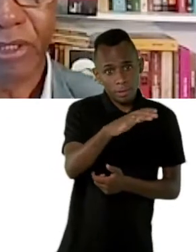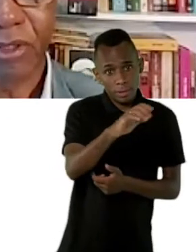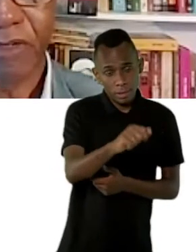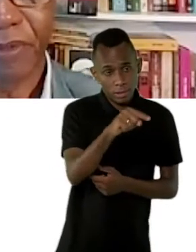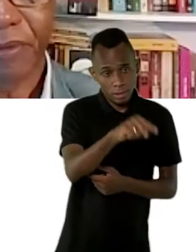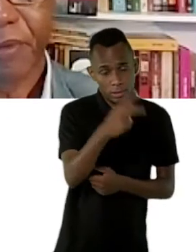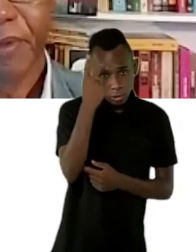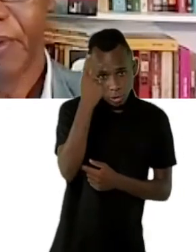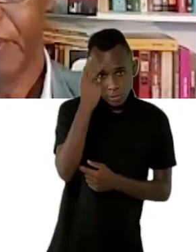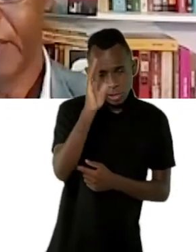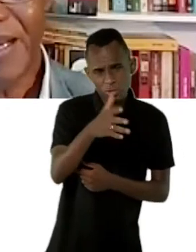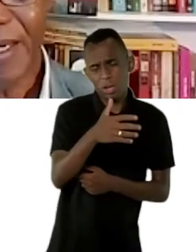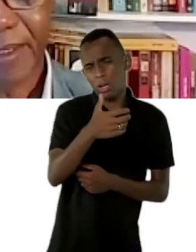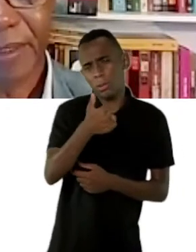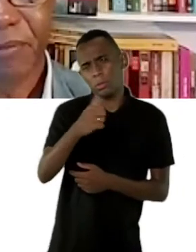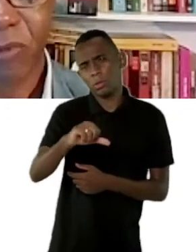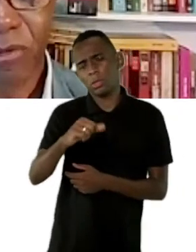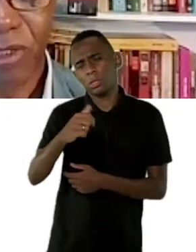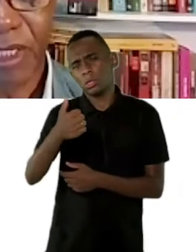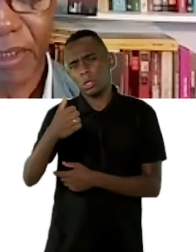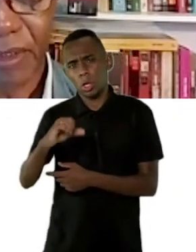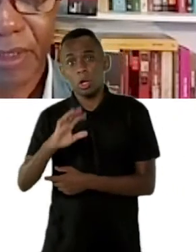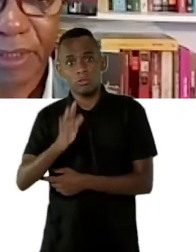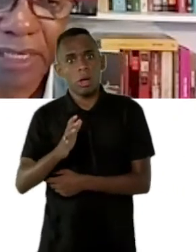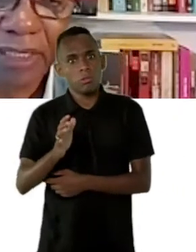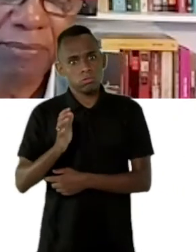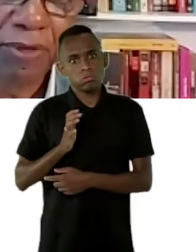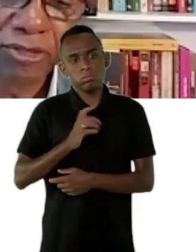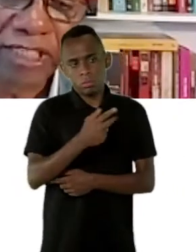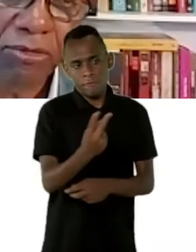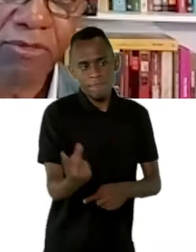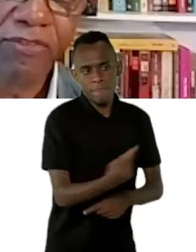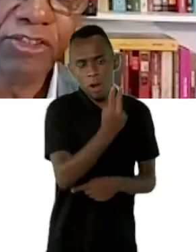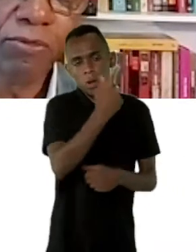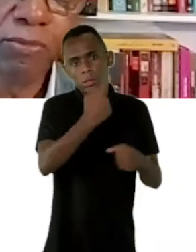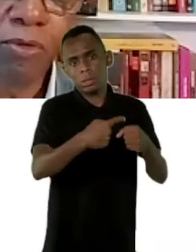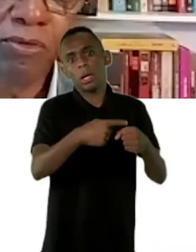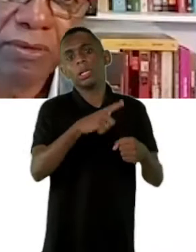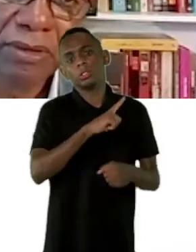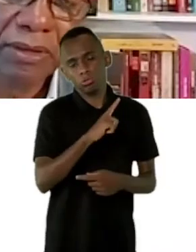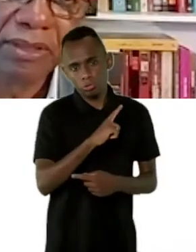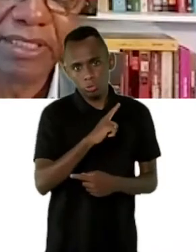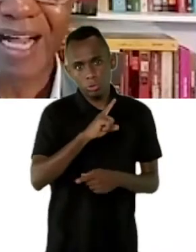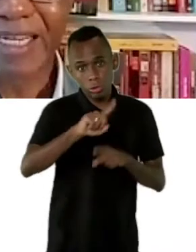do século XIX, rica, né? Muito rica. E aí depois, no século XX,